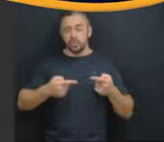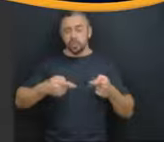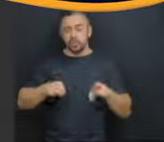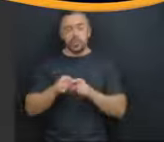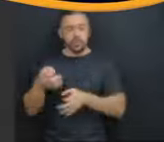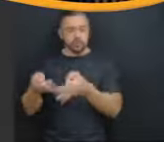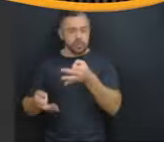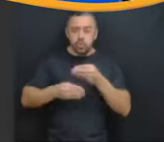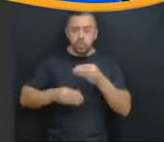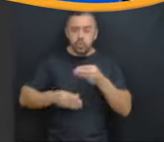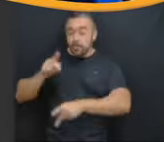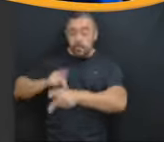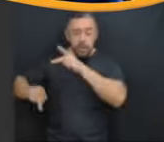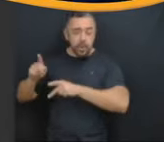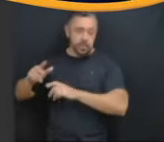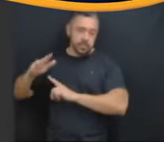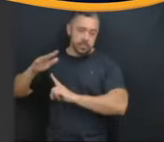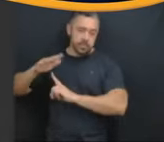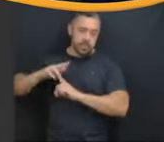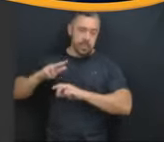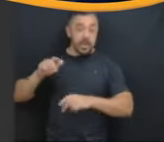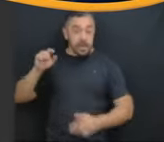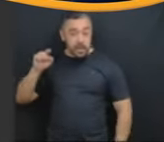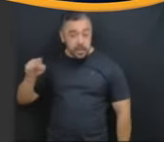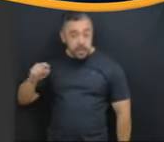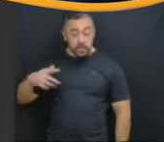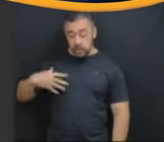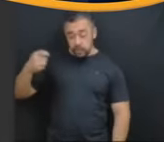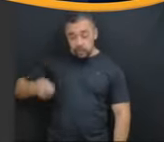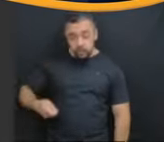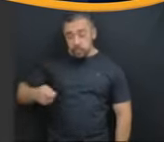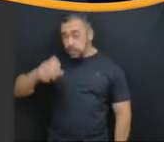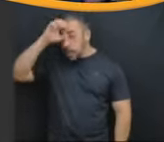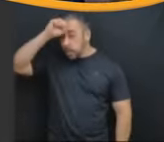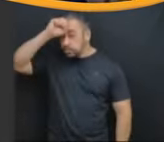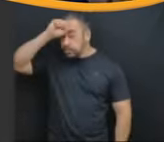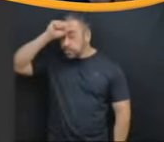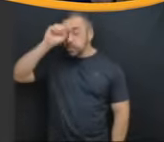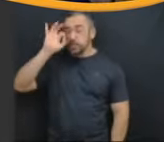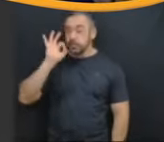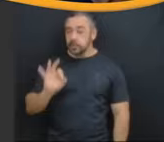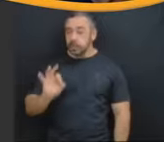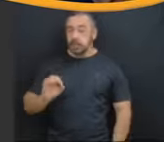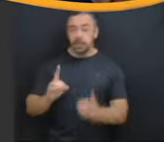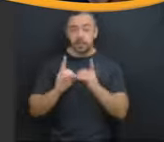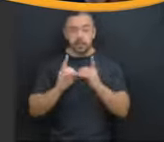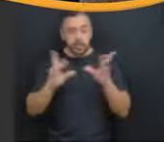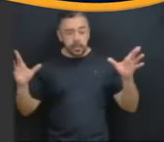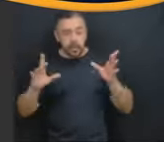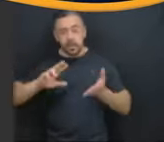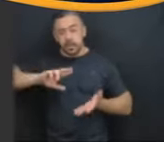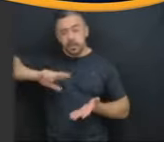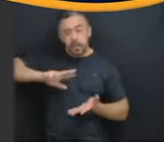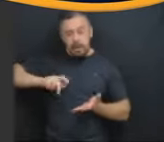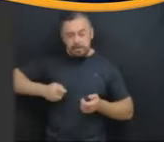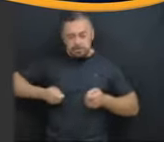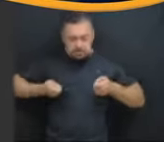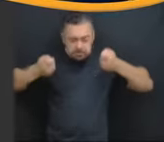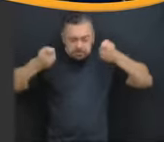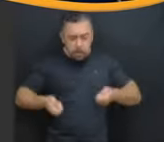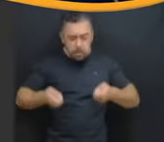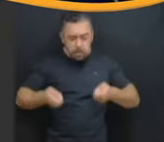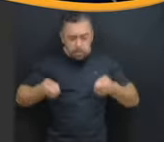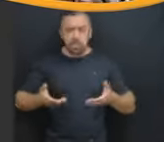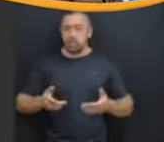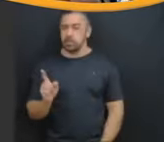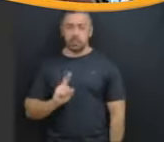isso não acontecerá é isso que o governador Ratinho Júnior deveria aprender que democracia não se impõe de cima para